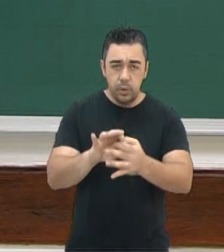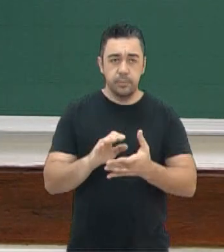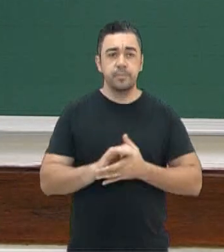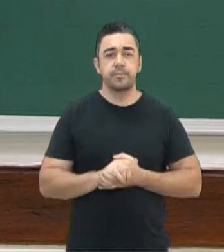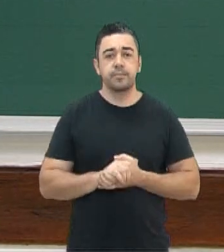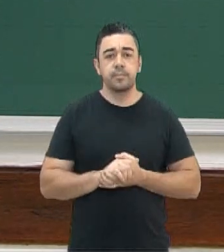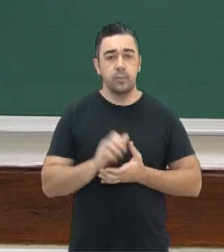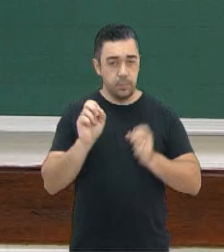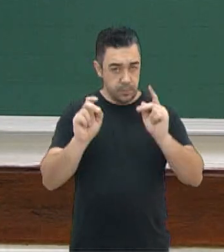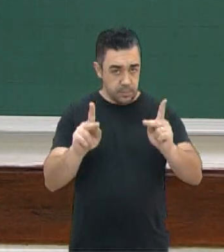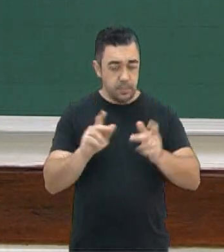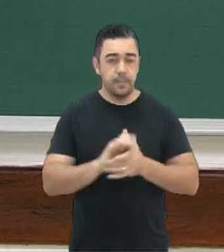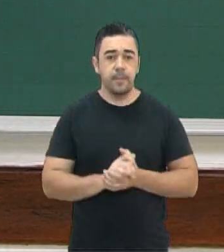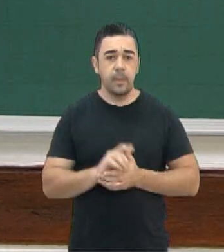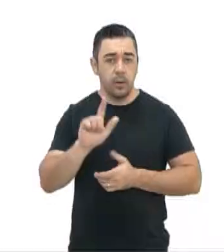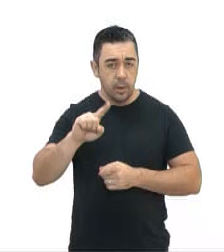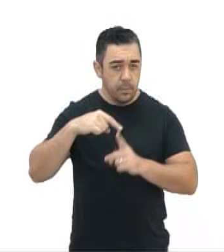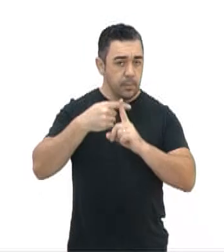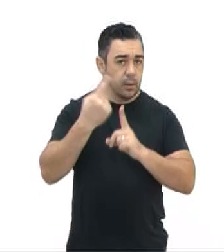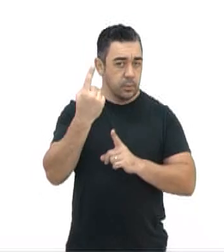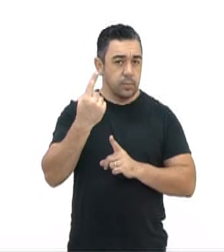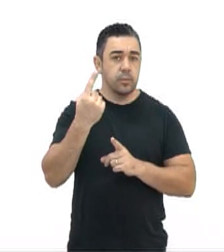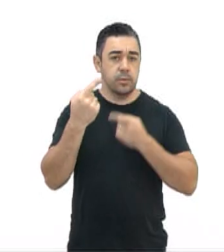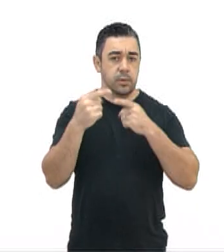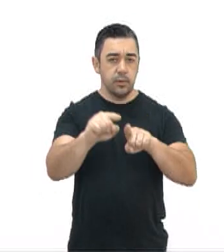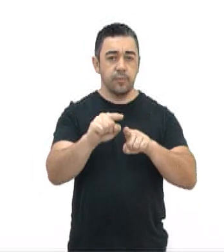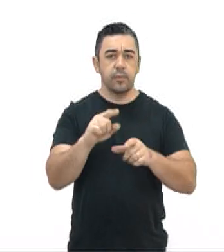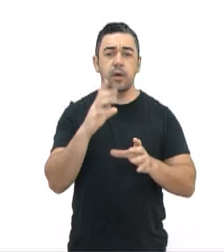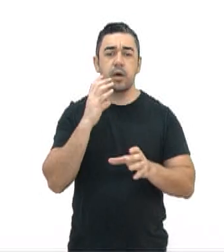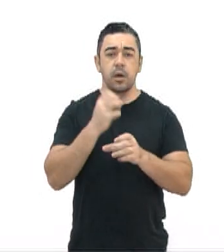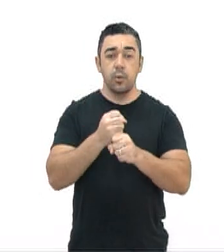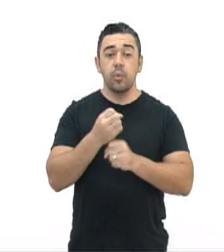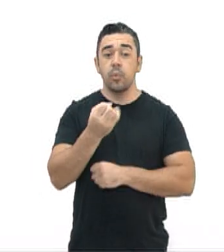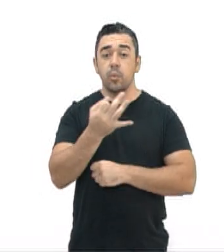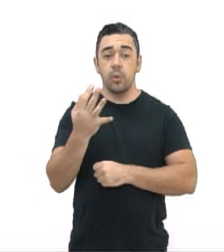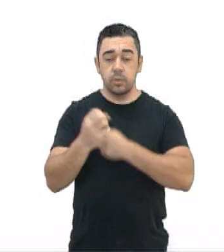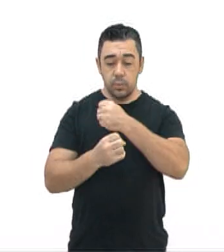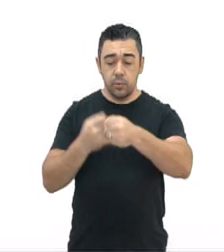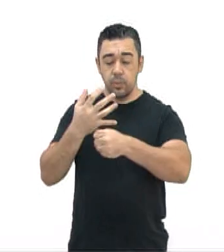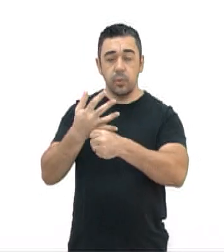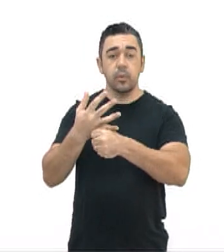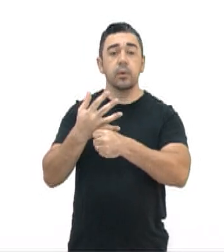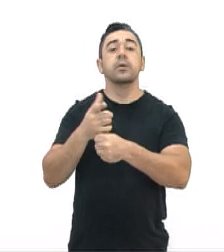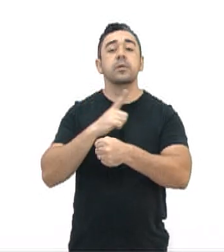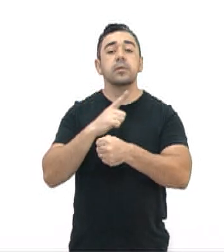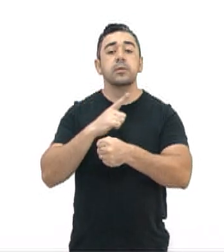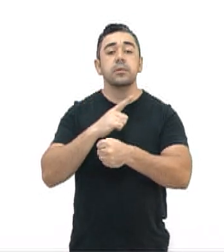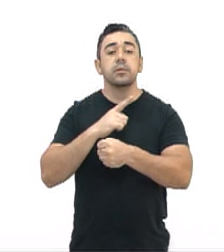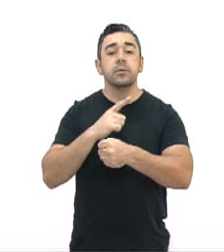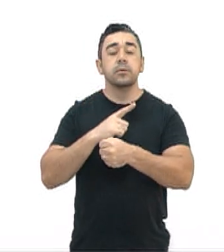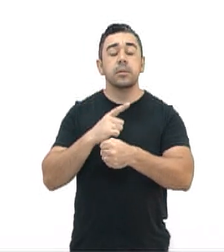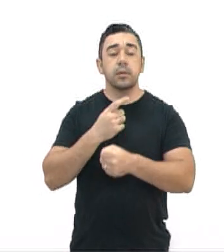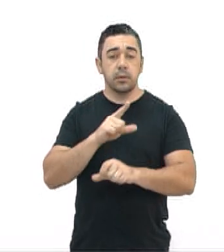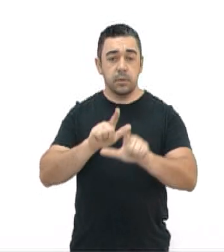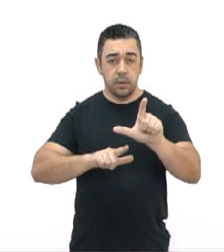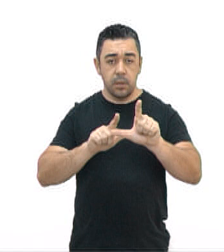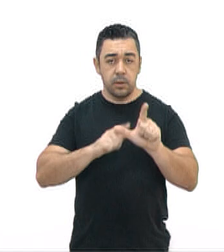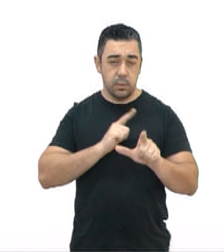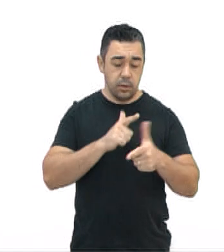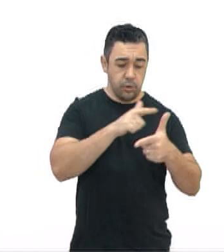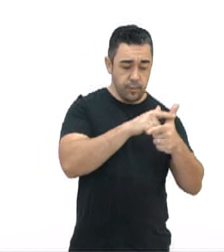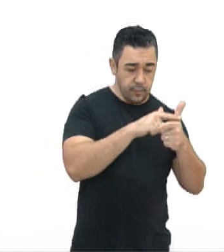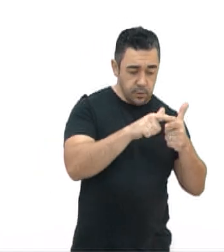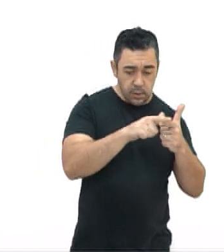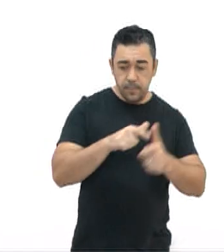ok? Mais um desafio aqui. Calcule o coeficiente dos monômios. Olha lá, eu tenho duas divisões.